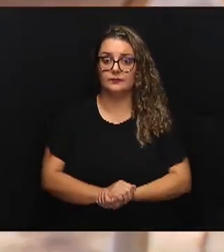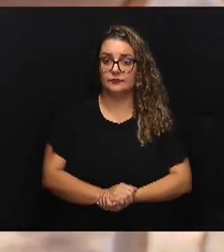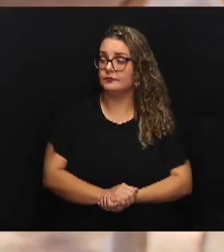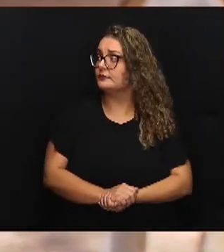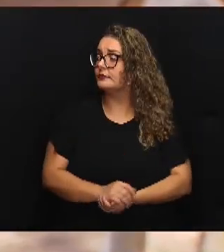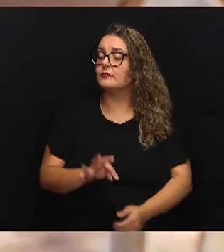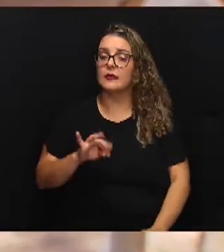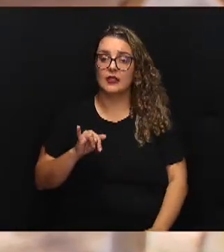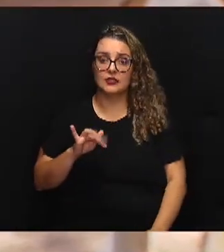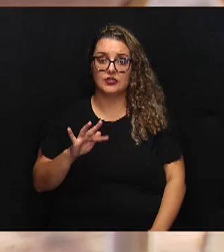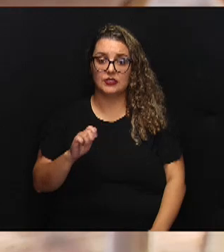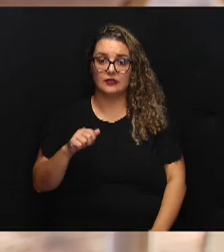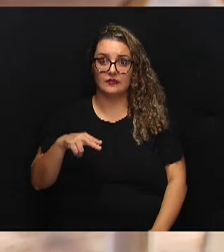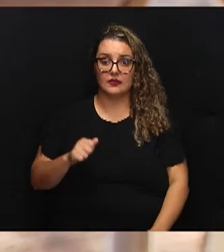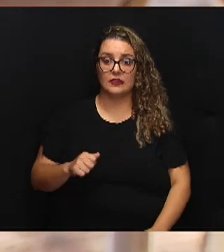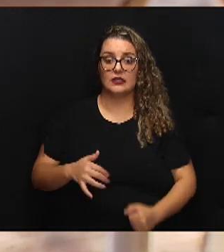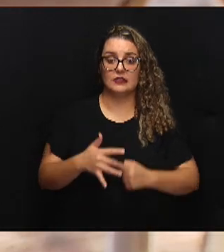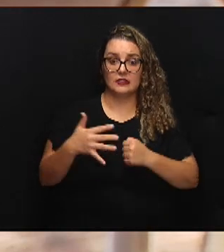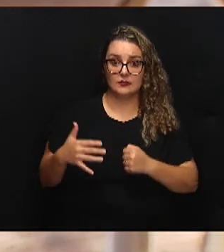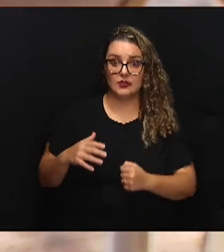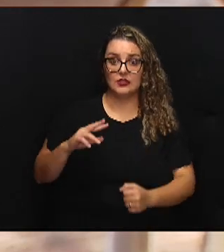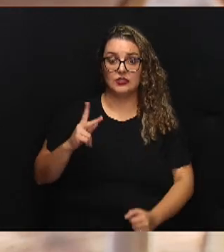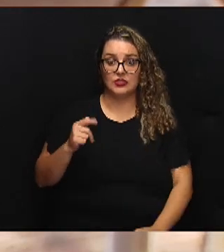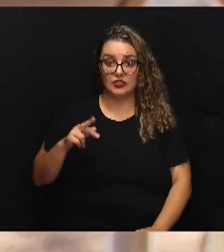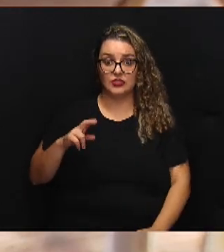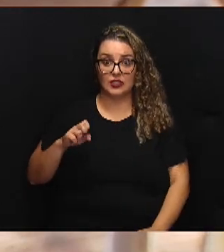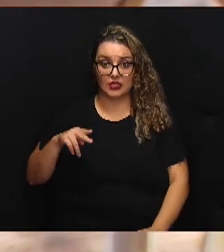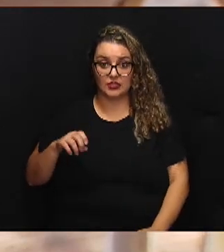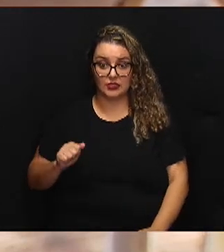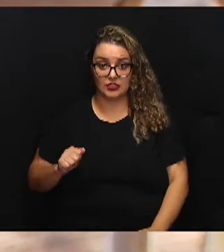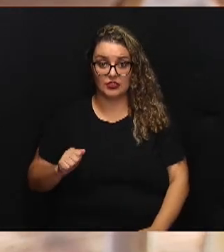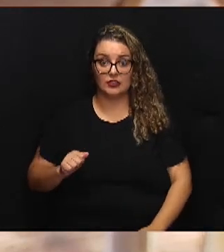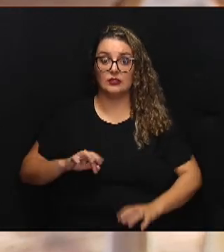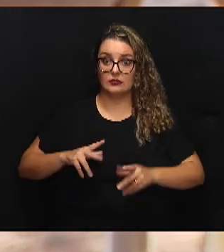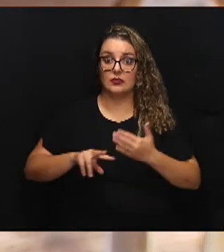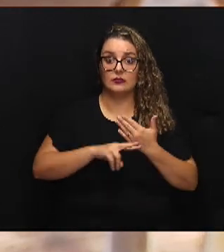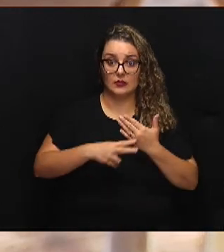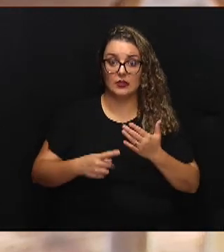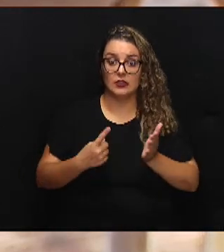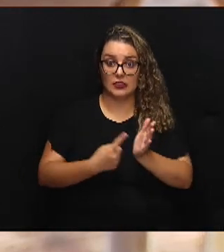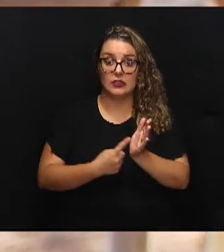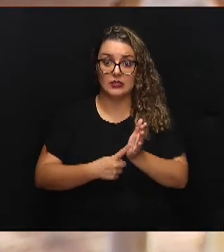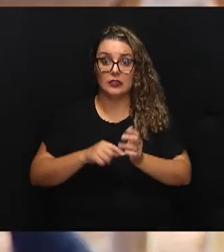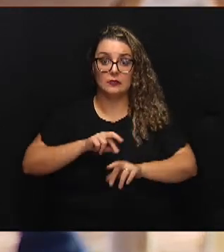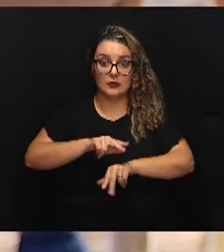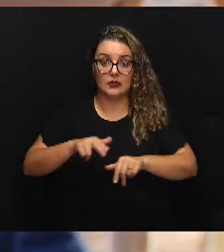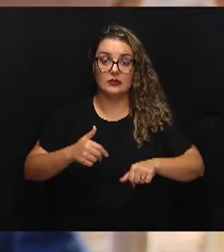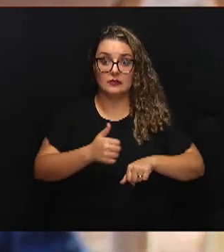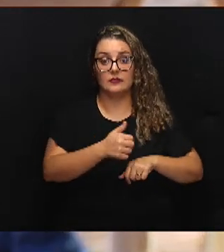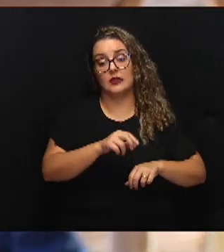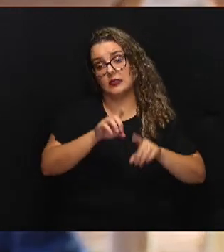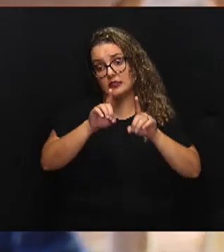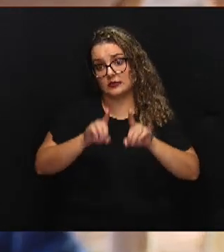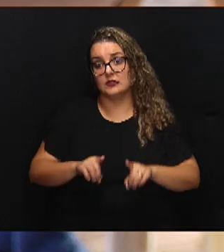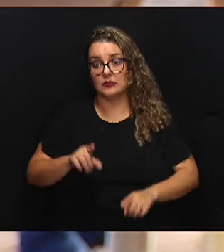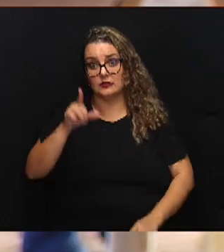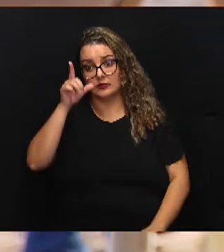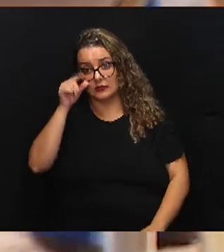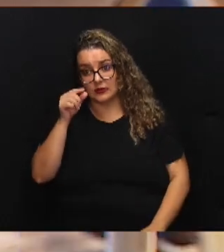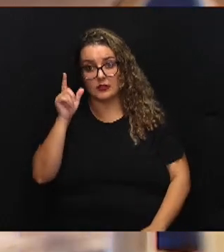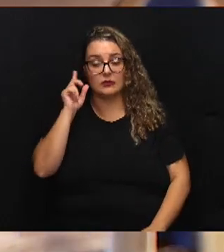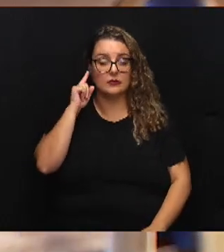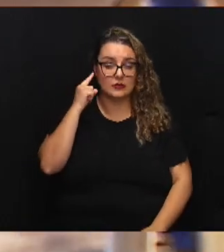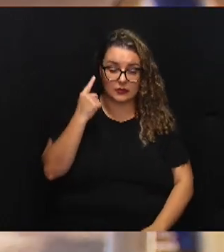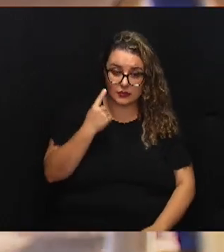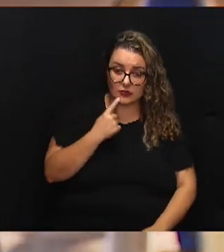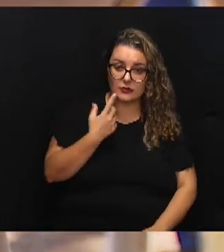ela tem síndrome de Charge, todos os acometimentos, Então ela é marcada pelas múltiplas deficiências, baixa visão,